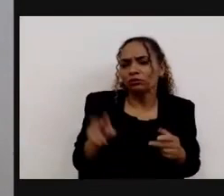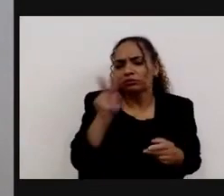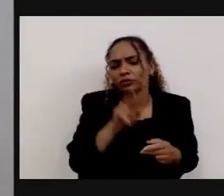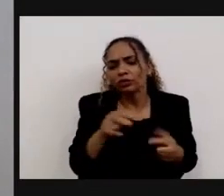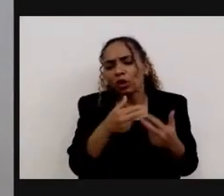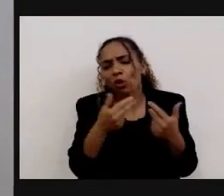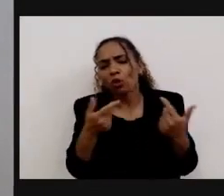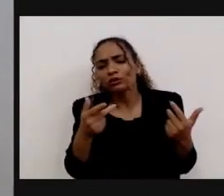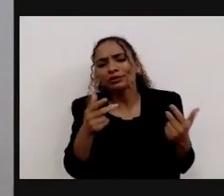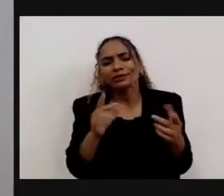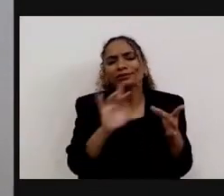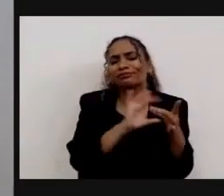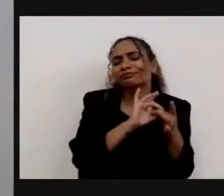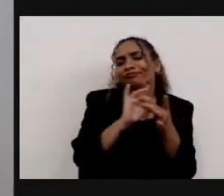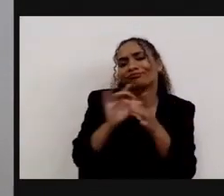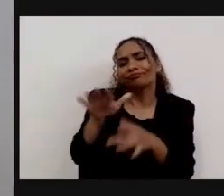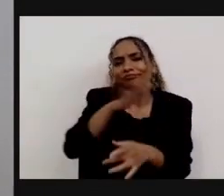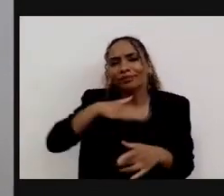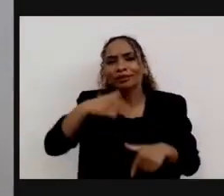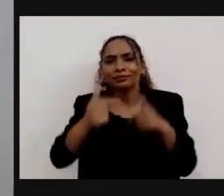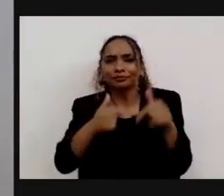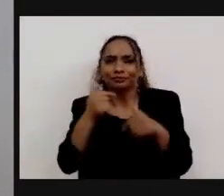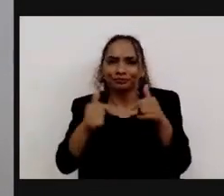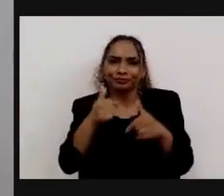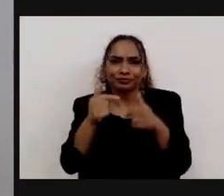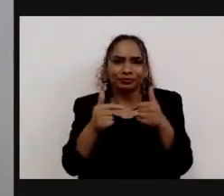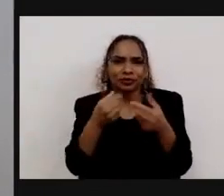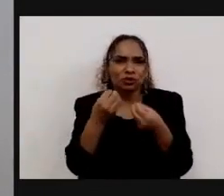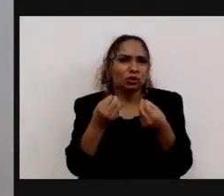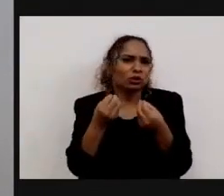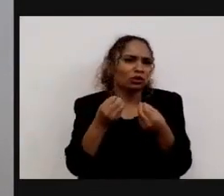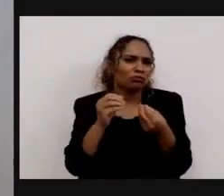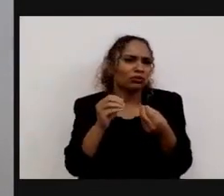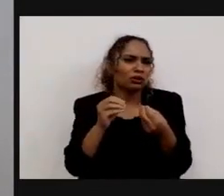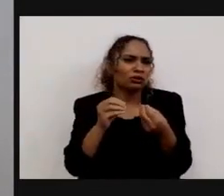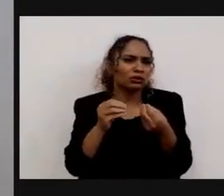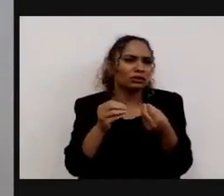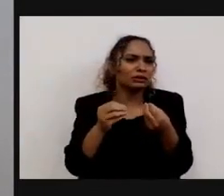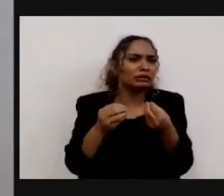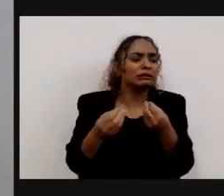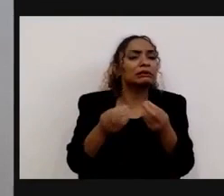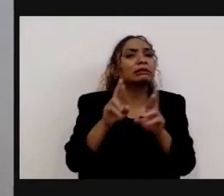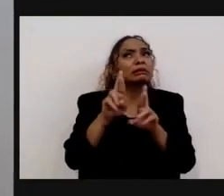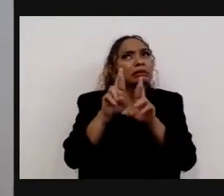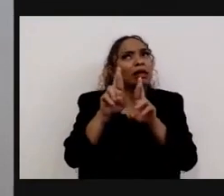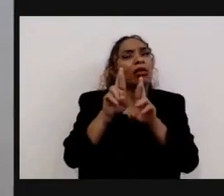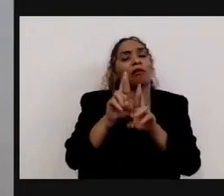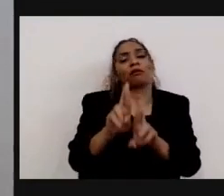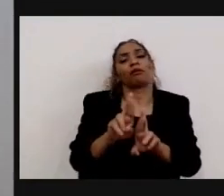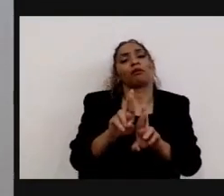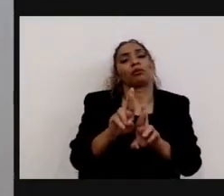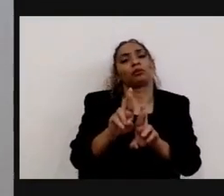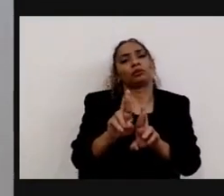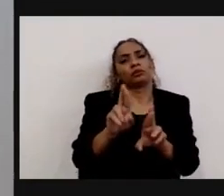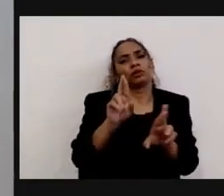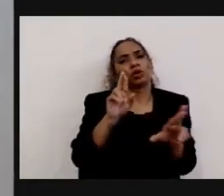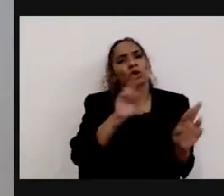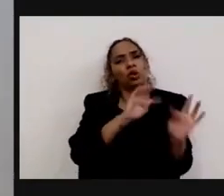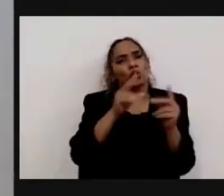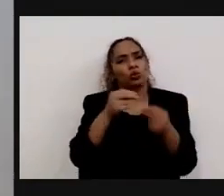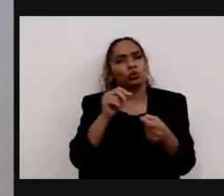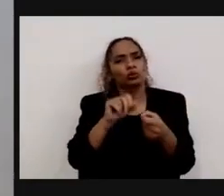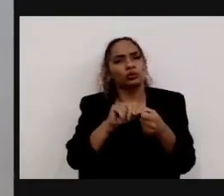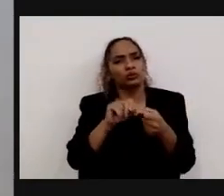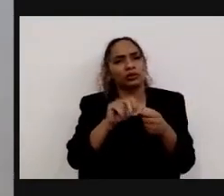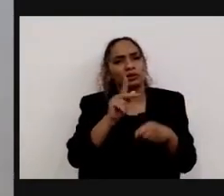para coisas mais contextuais para o ambiente de trabalho para o que a gente busca e a gente tudo que a gente faz ingestão de